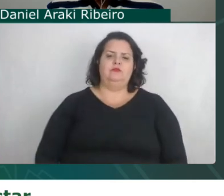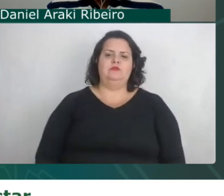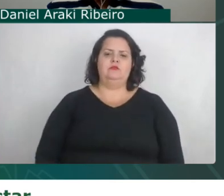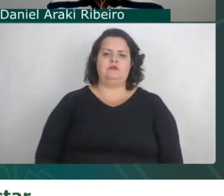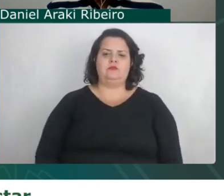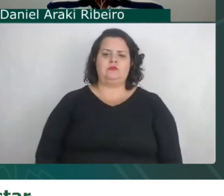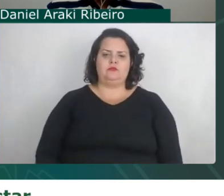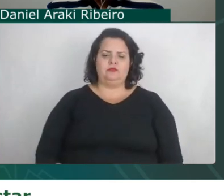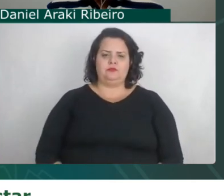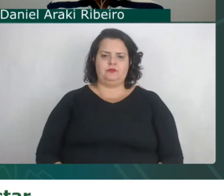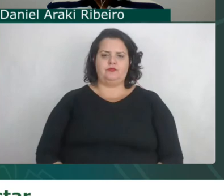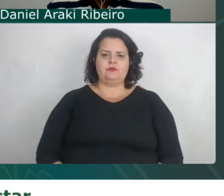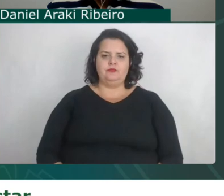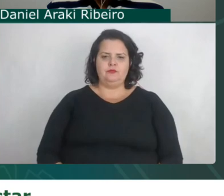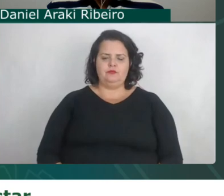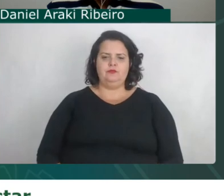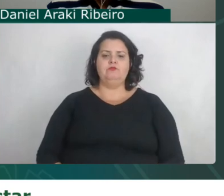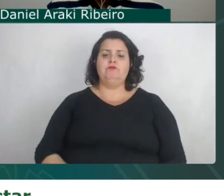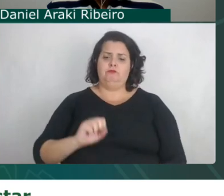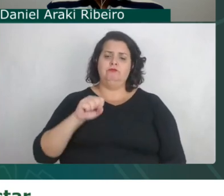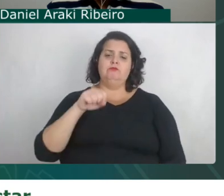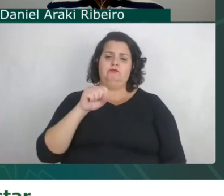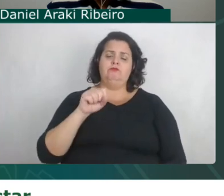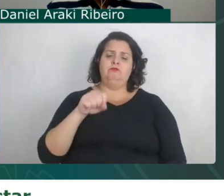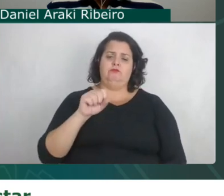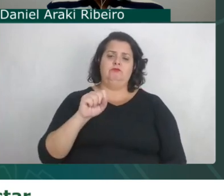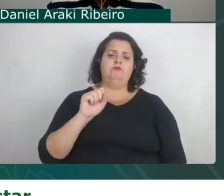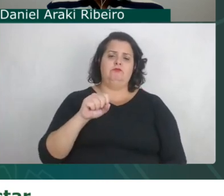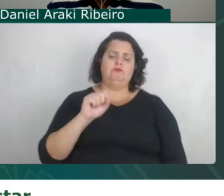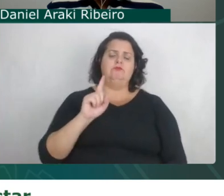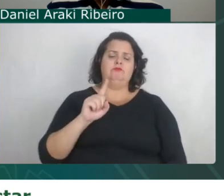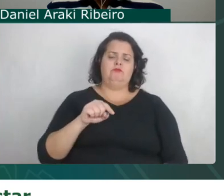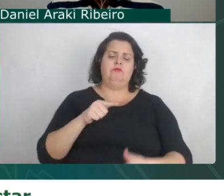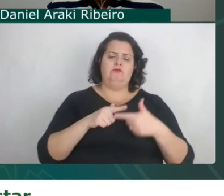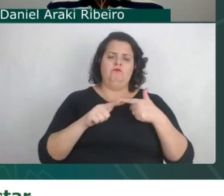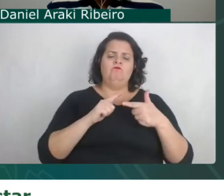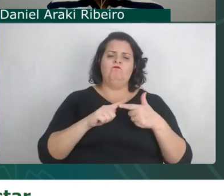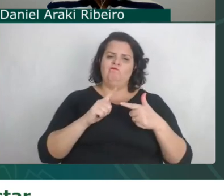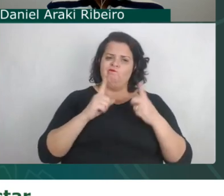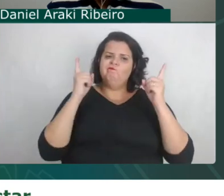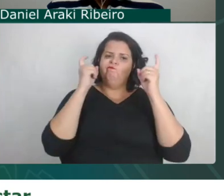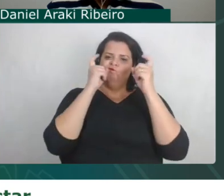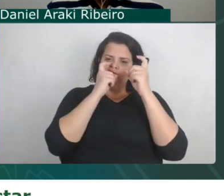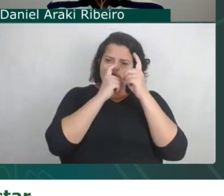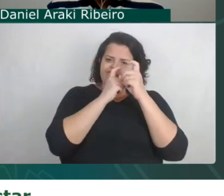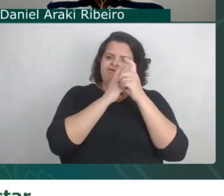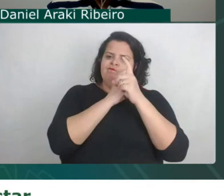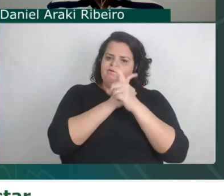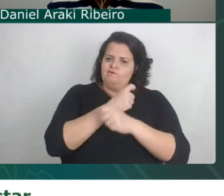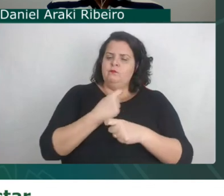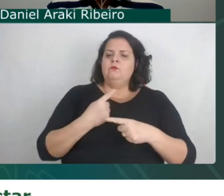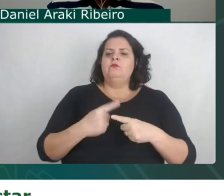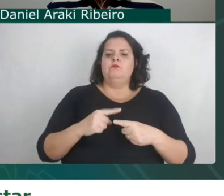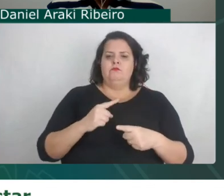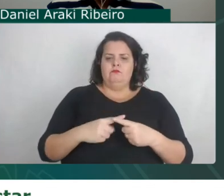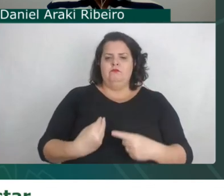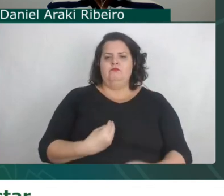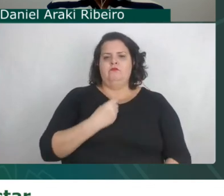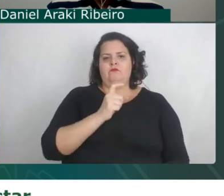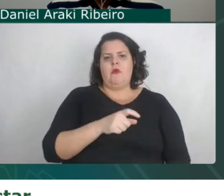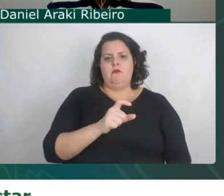Bom, eu acho que sim, Gustavo. É um problema complexo porque envolve estilo de vida. Né?